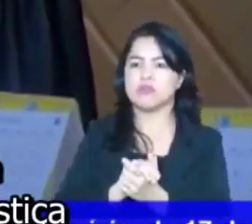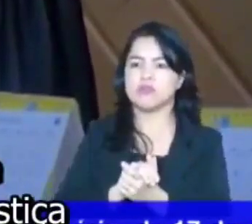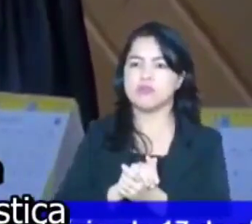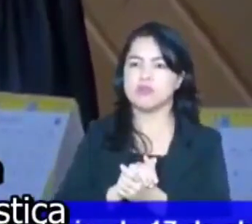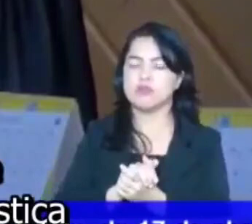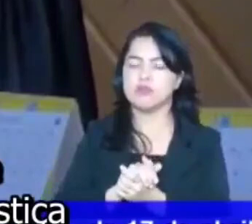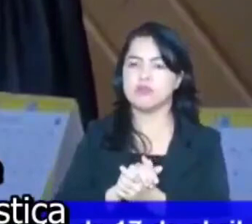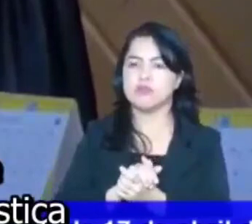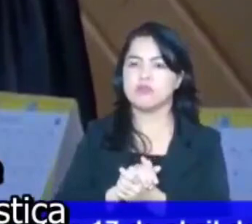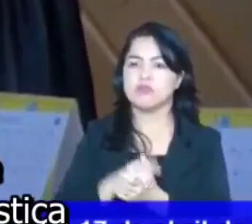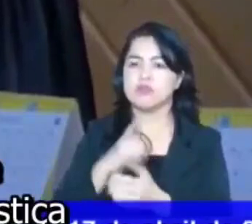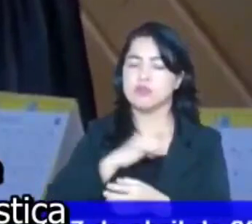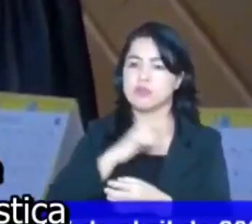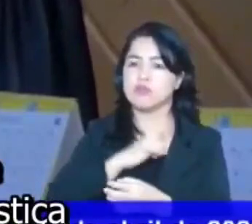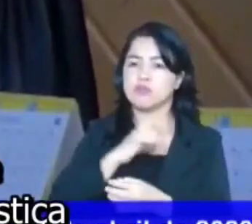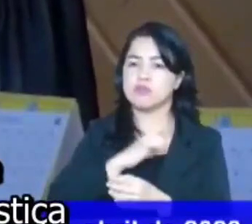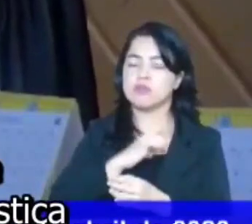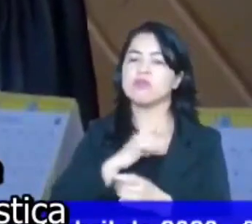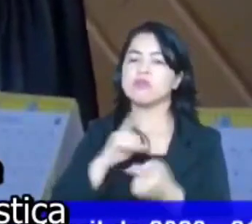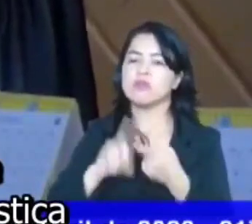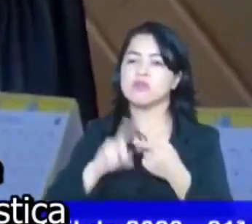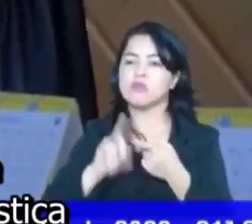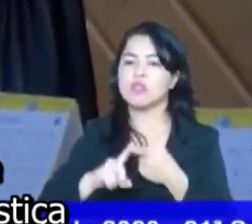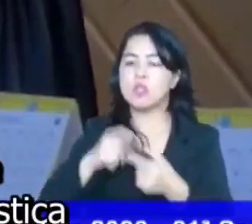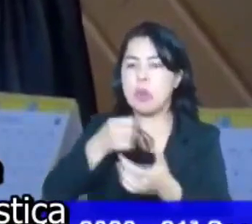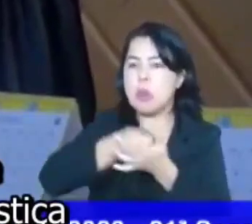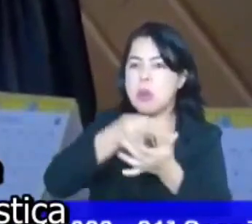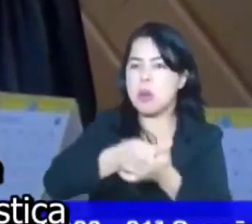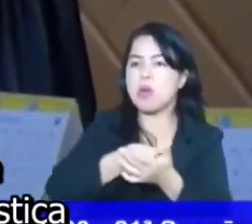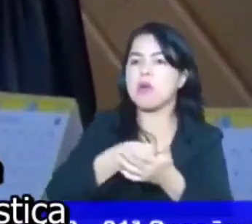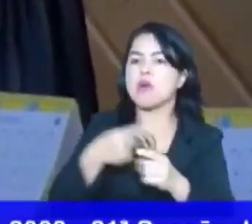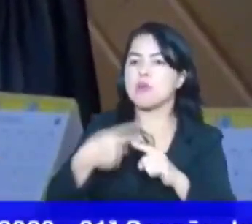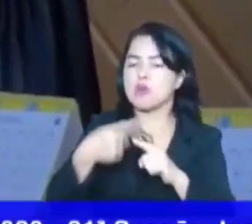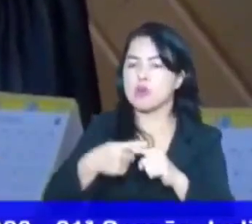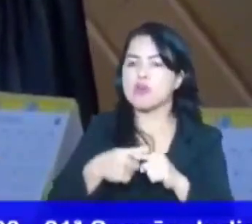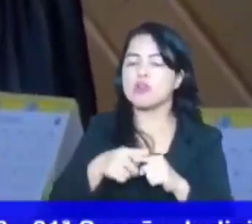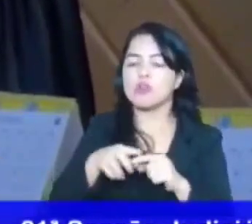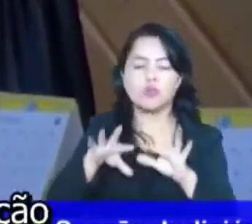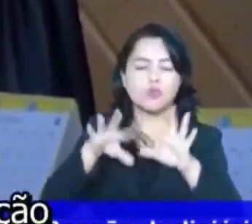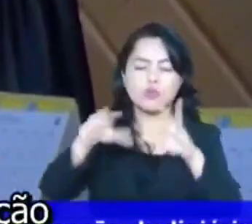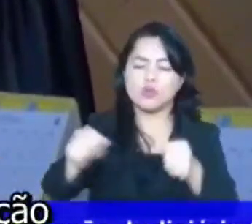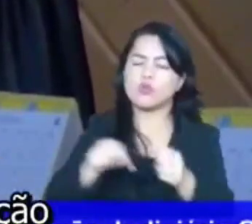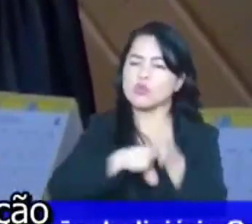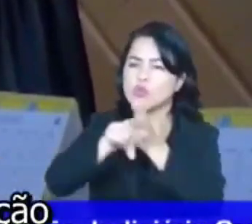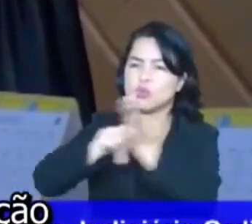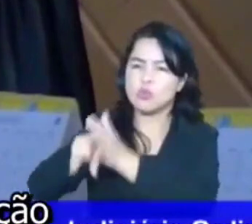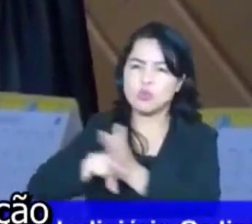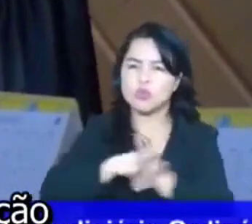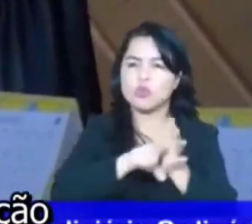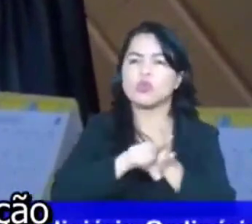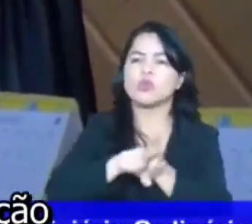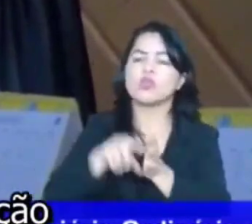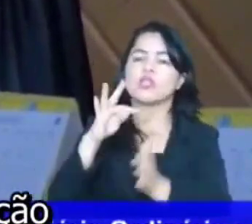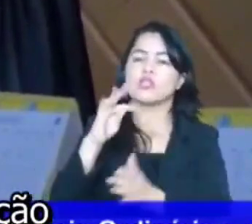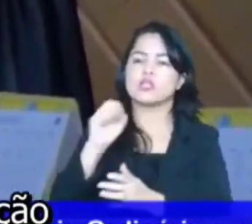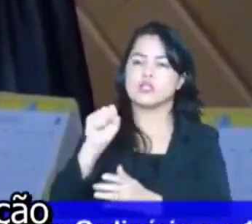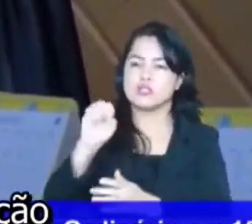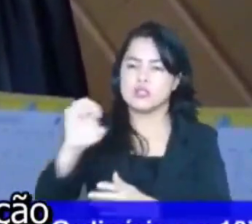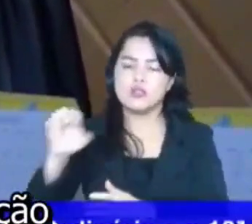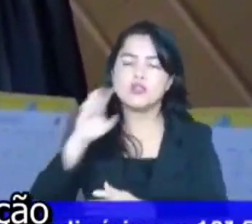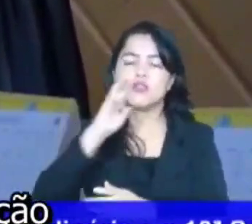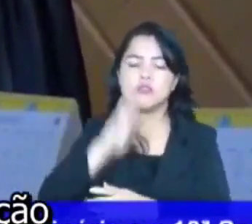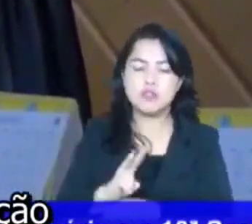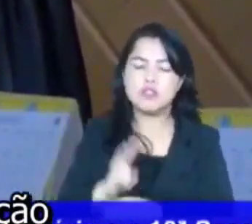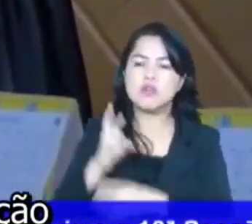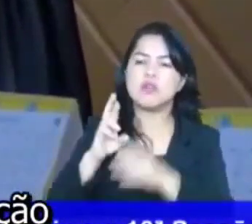absolutamente restrito e rigoroso, porque passou pelo crivo do Tribunal de Justiça, foi encaminhada ao TSE, que encaminhou a Sua